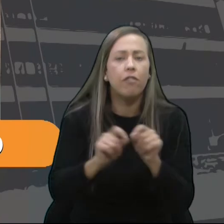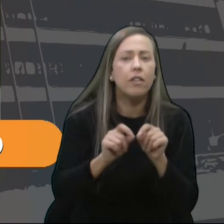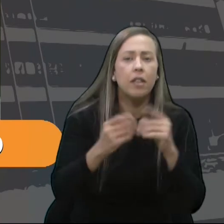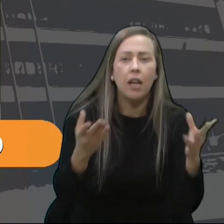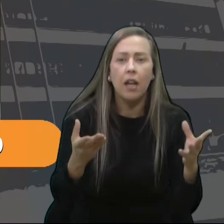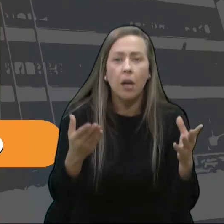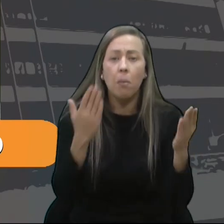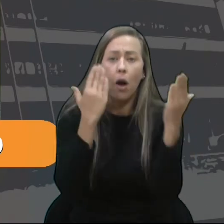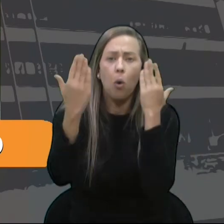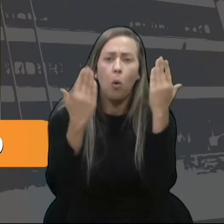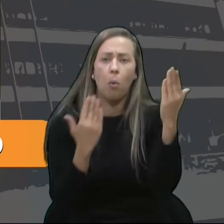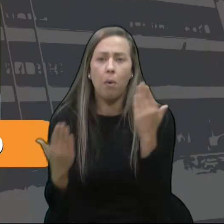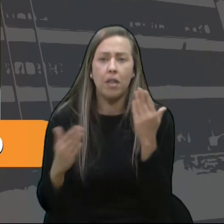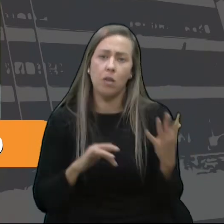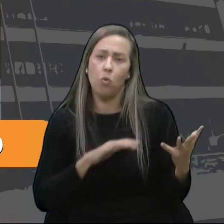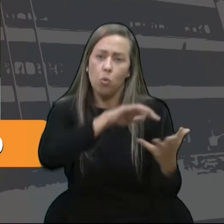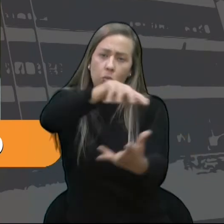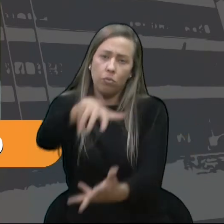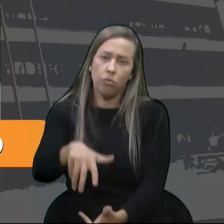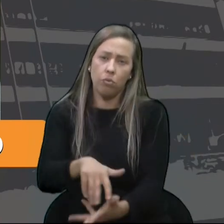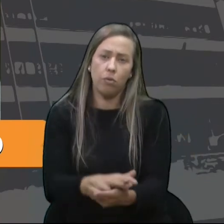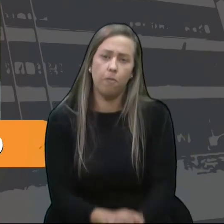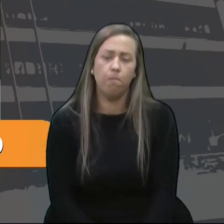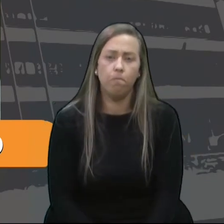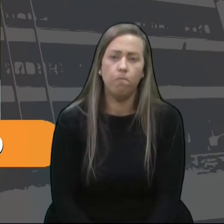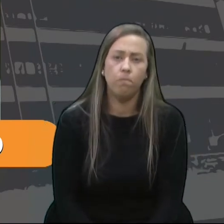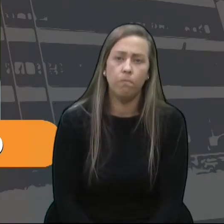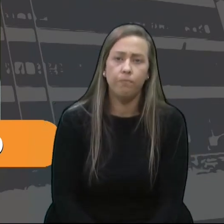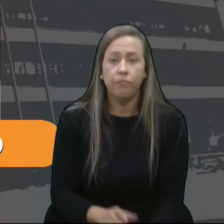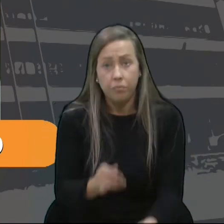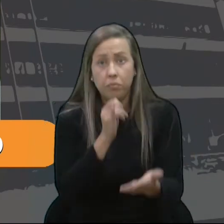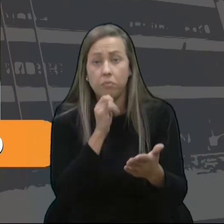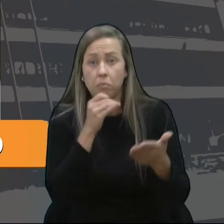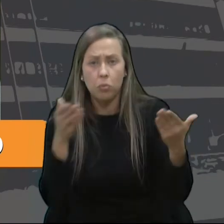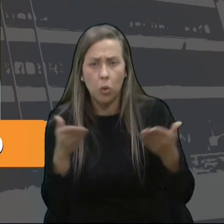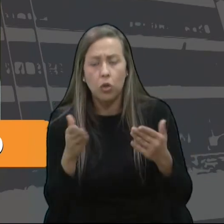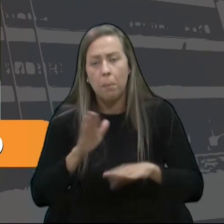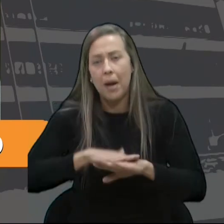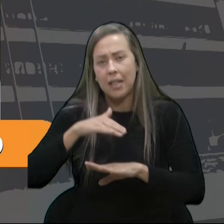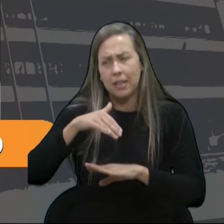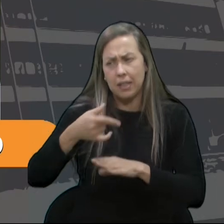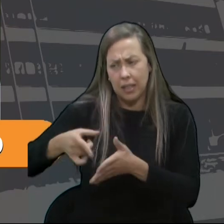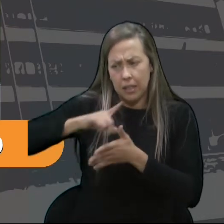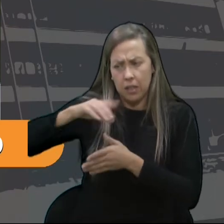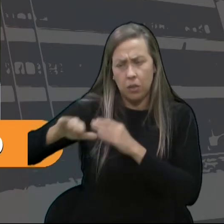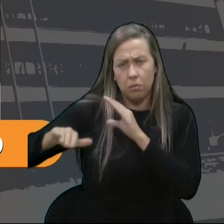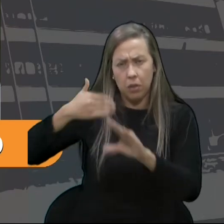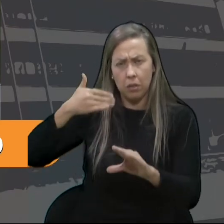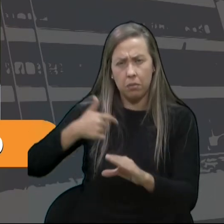uma comparação global. Hoje mesmo, por coincidência, eu recebi aqui